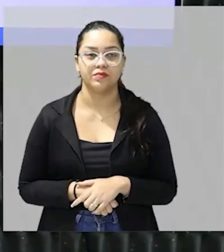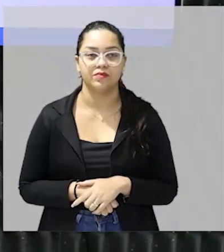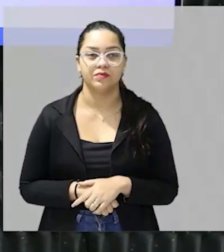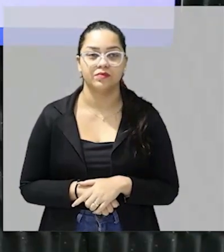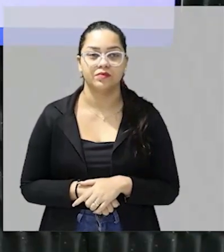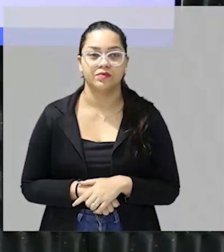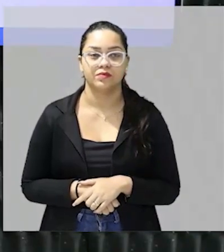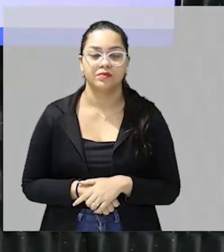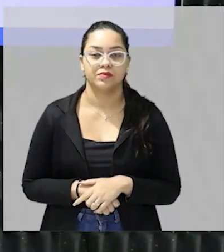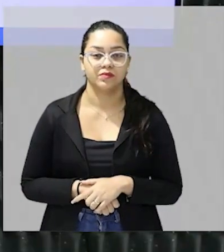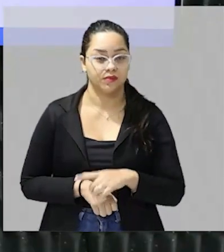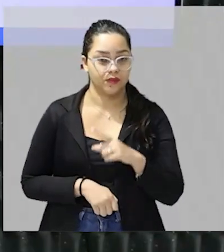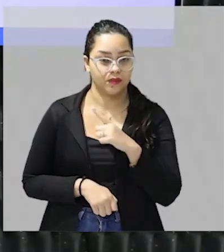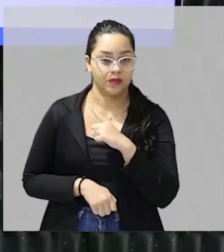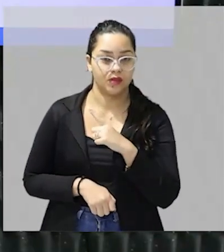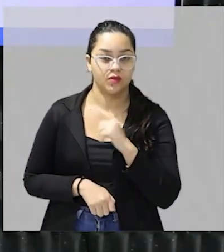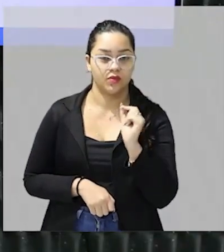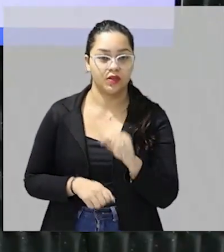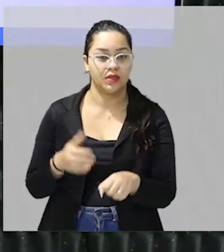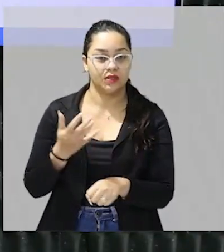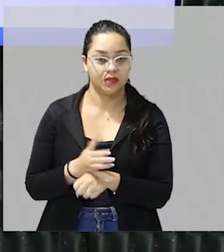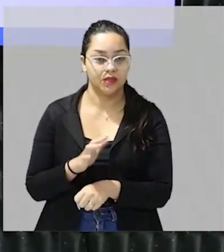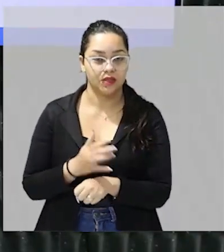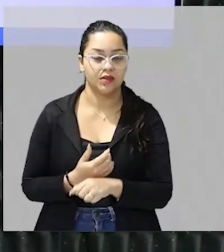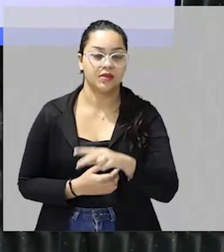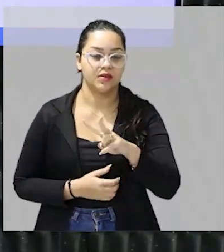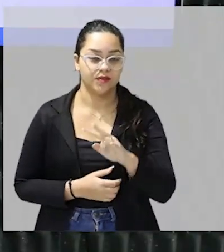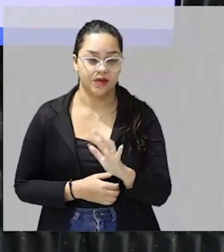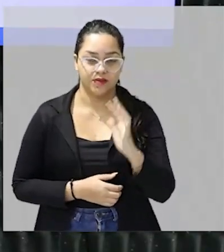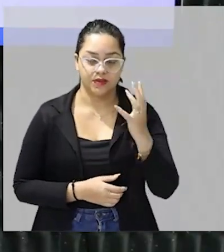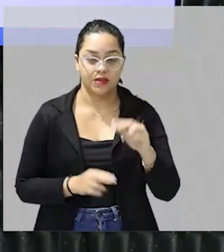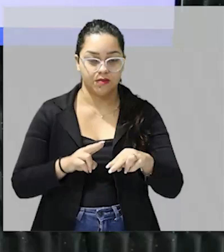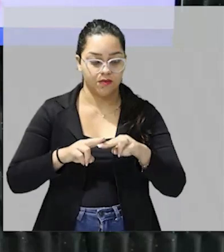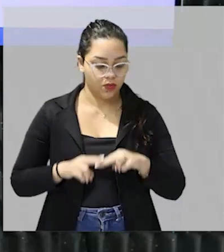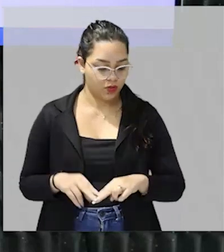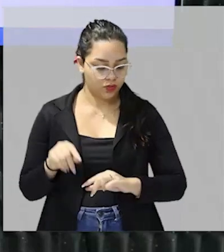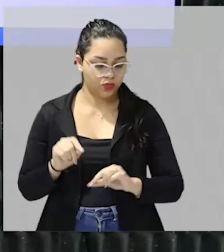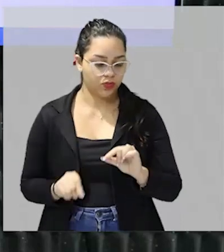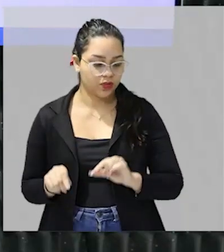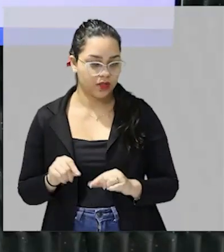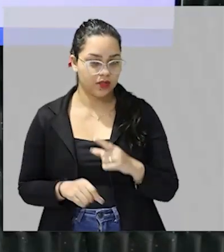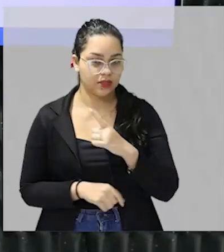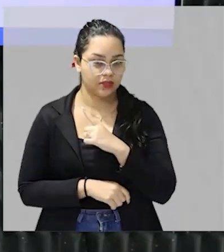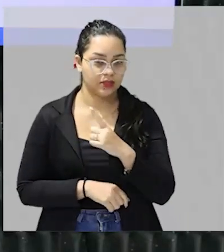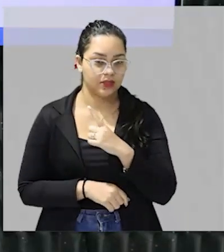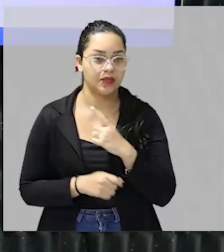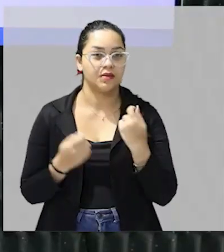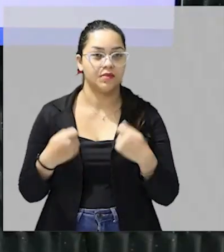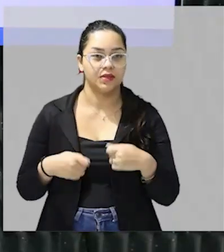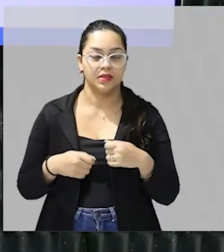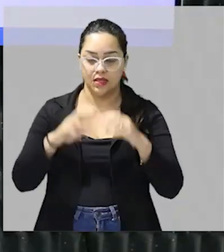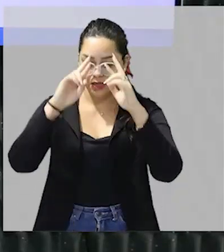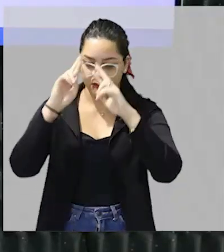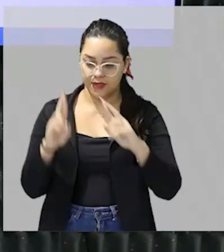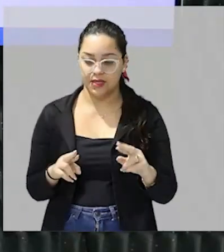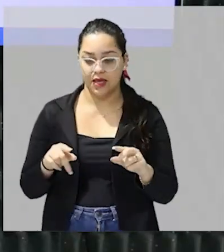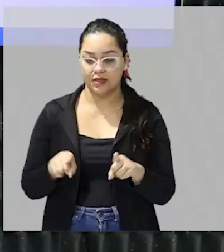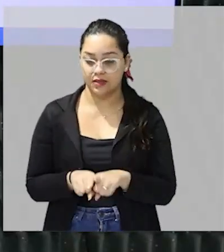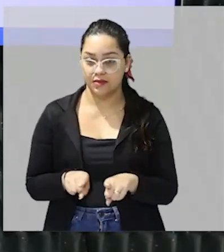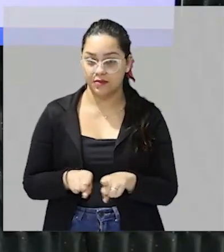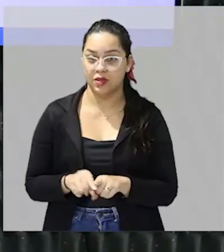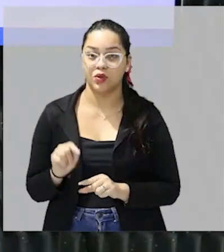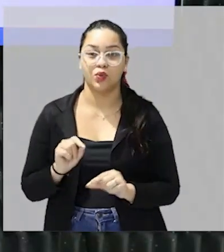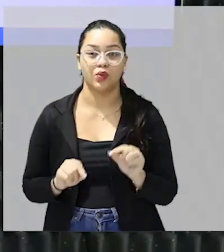O indivíduo treinar aquilo que ele vai fazer. Por isso que a periodização, ela deve respeitar, levar em